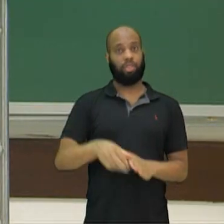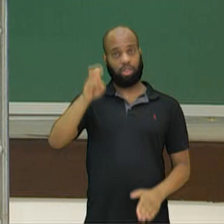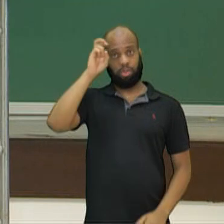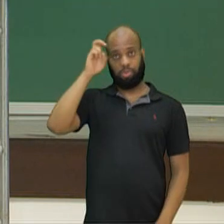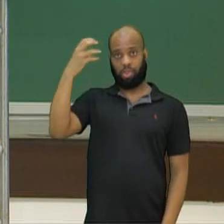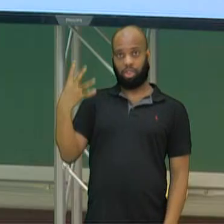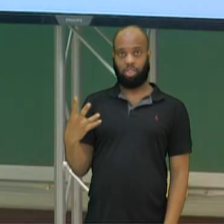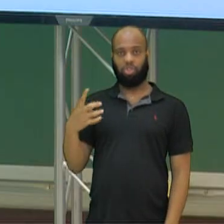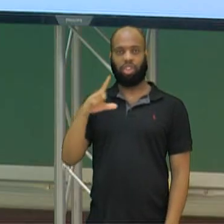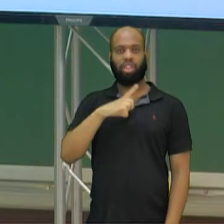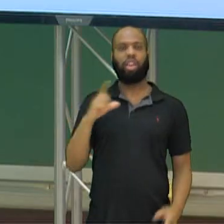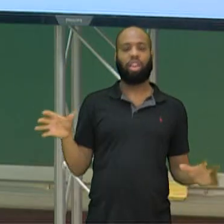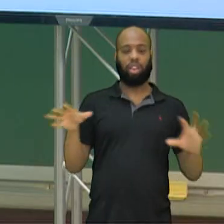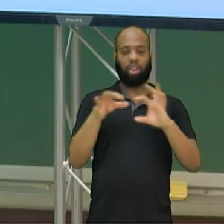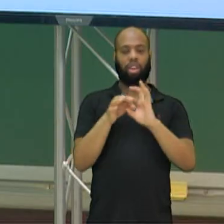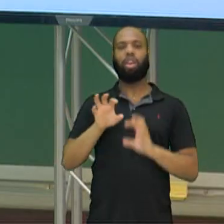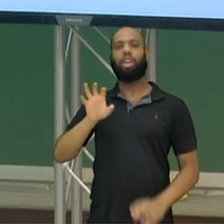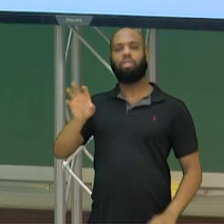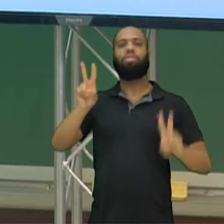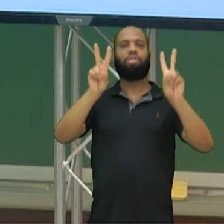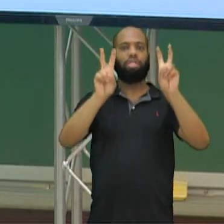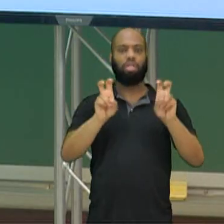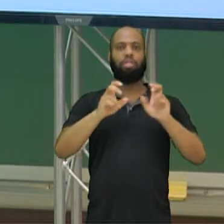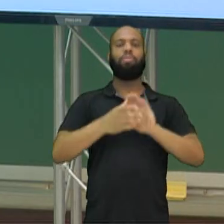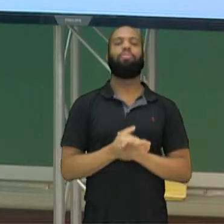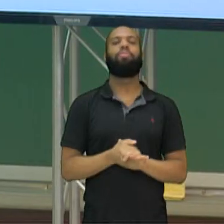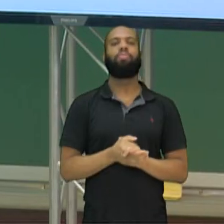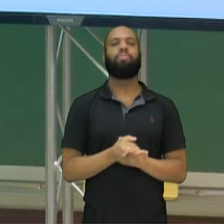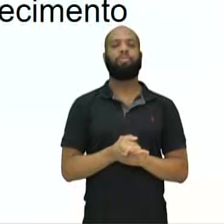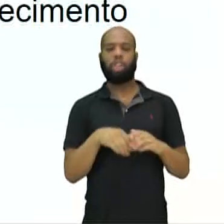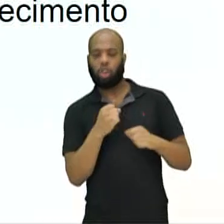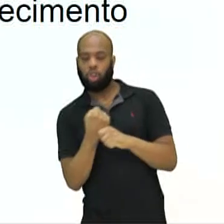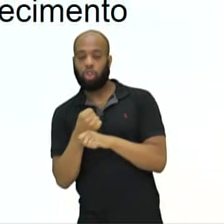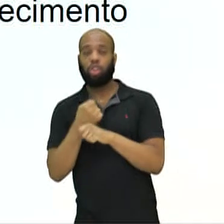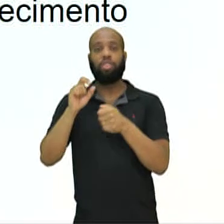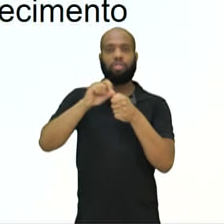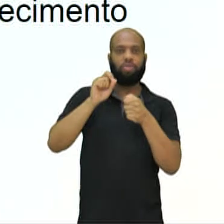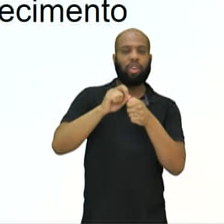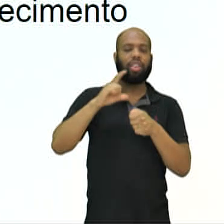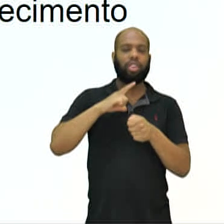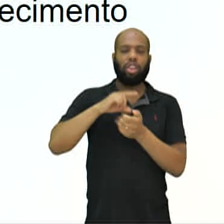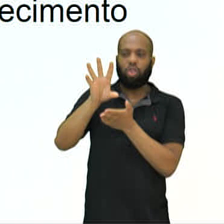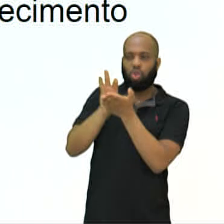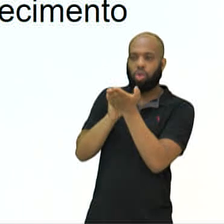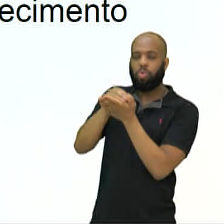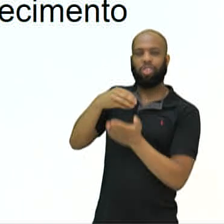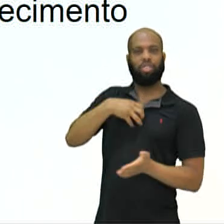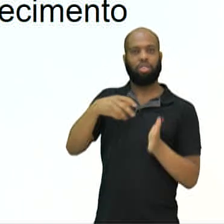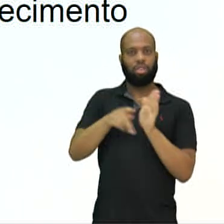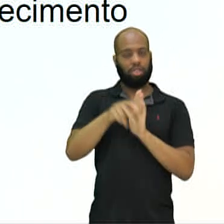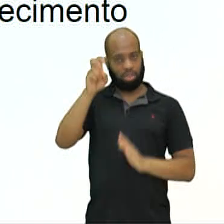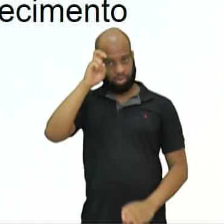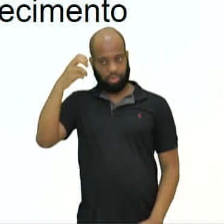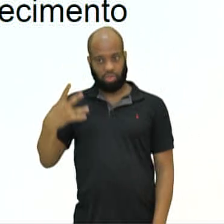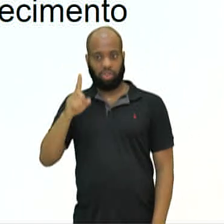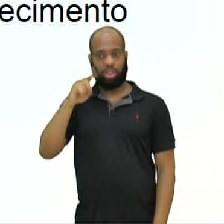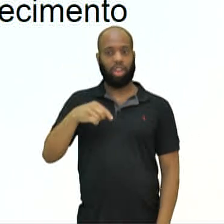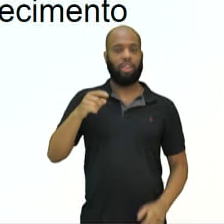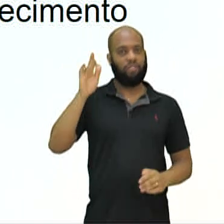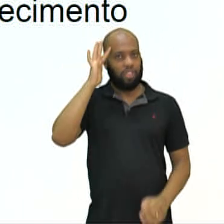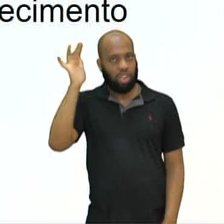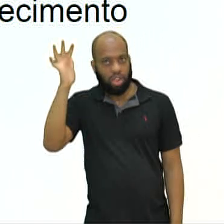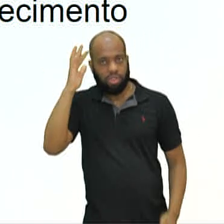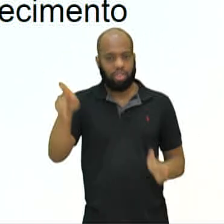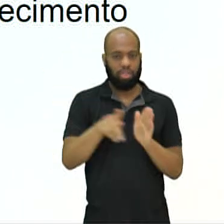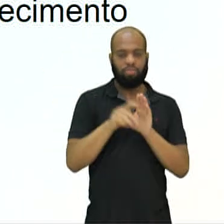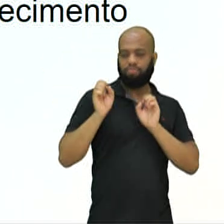Piaget e o construtivismo. O construtivismo, de inspiração na obra do Piaget, se apresenta como uma filosofia da educação que se